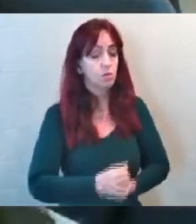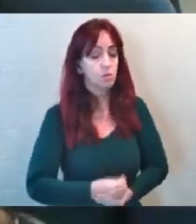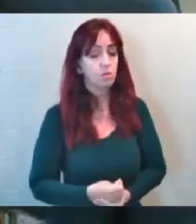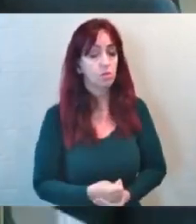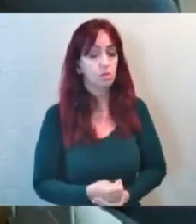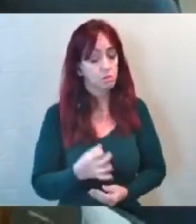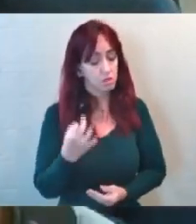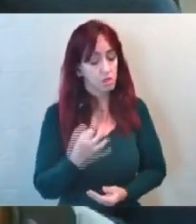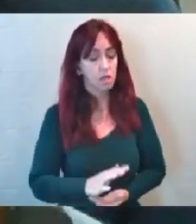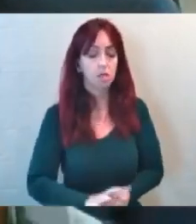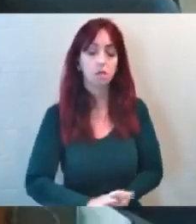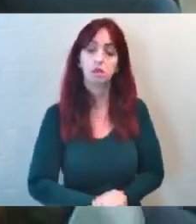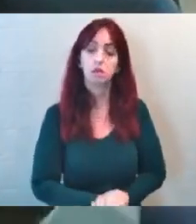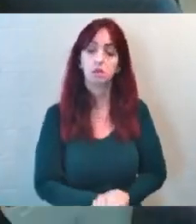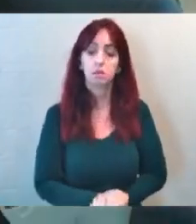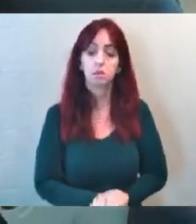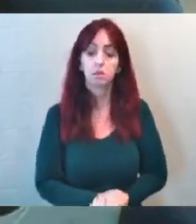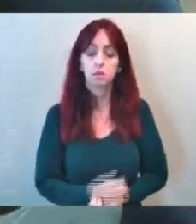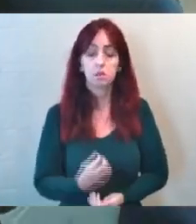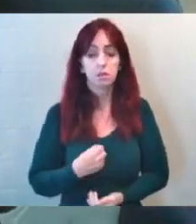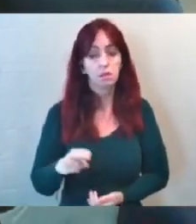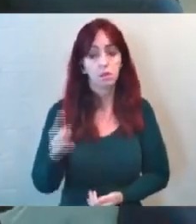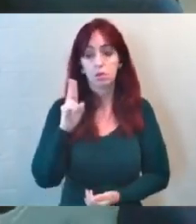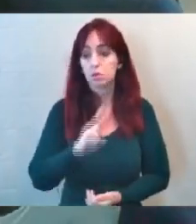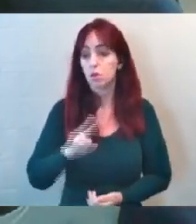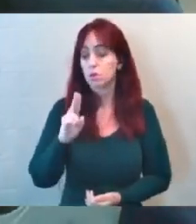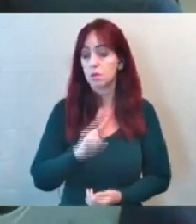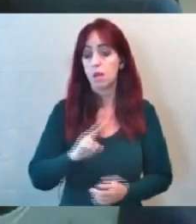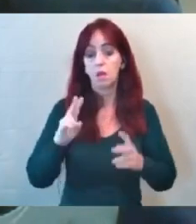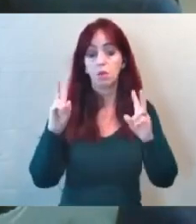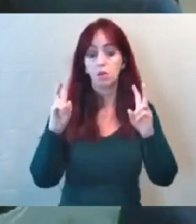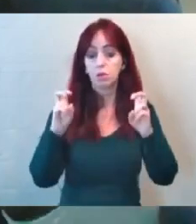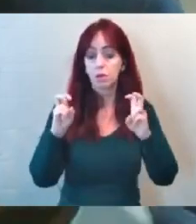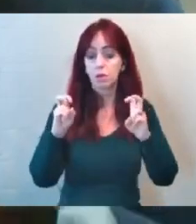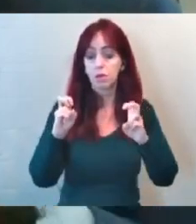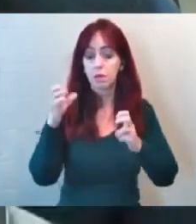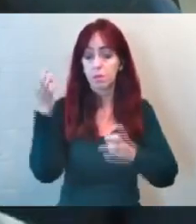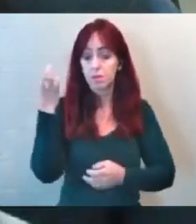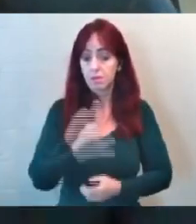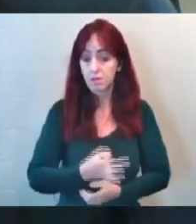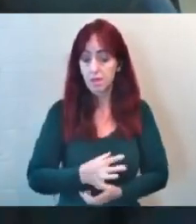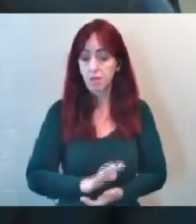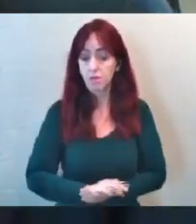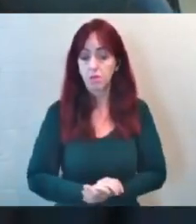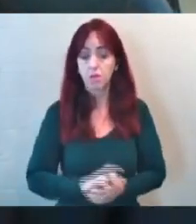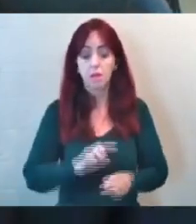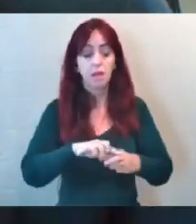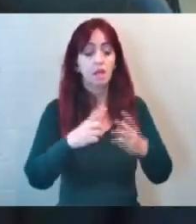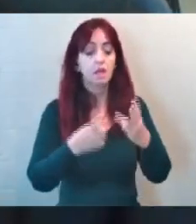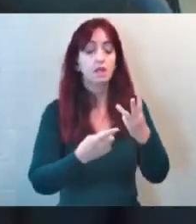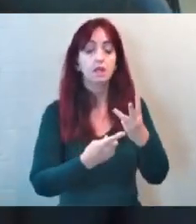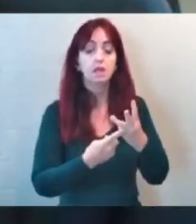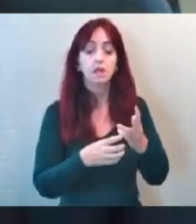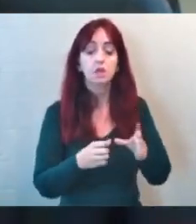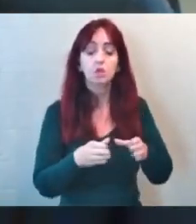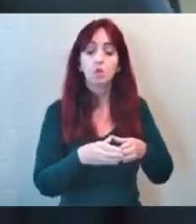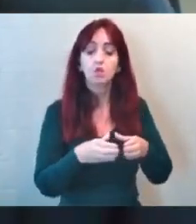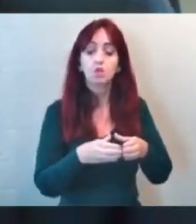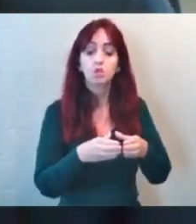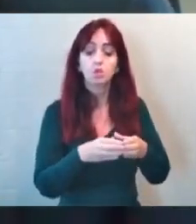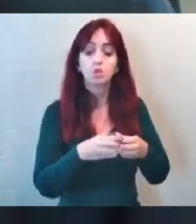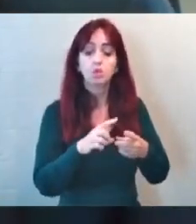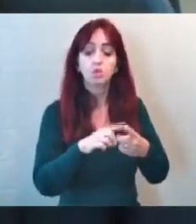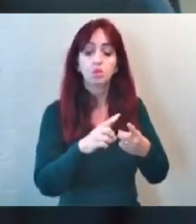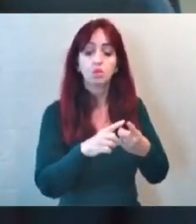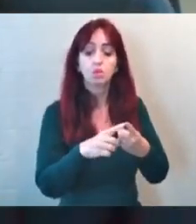Bom, se eu não estou usando a nomenclatura correta, três conjuntos de aquisição